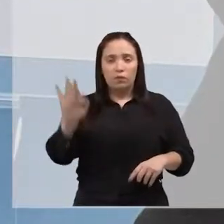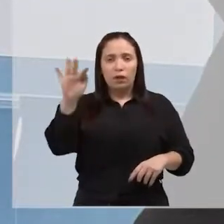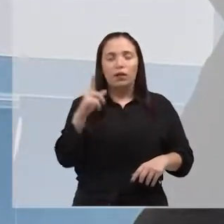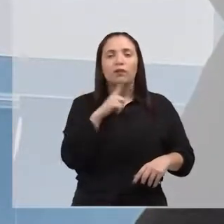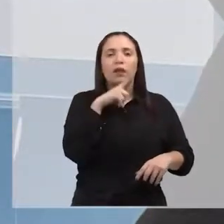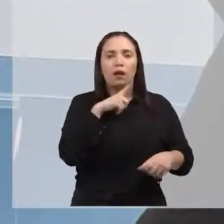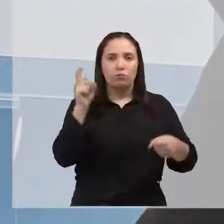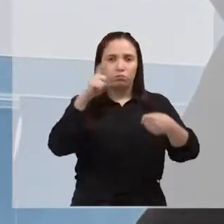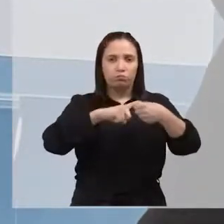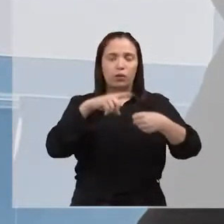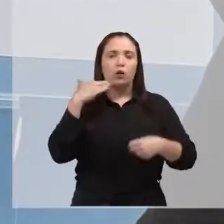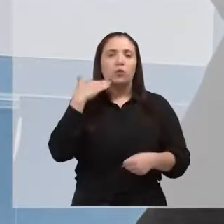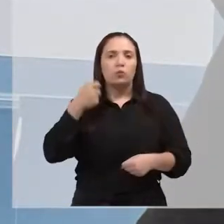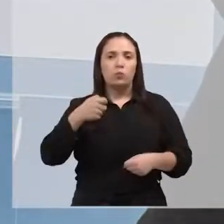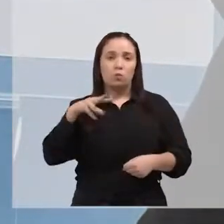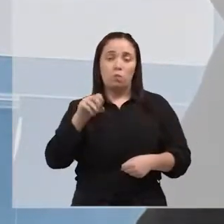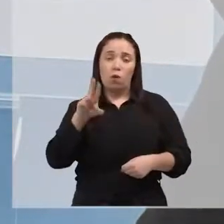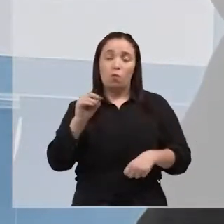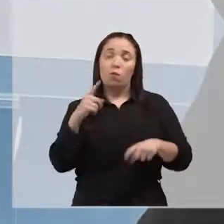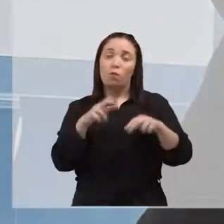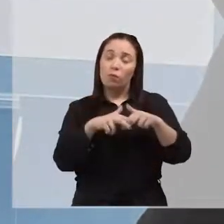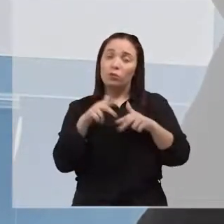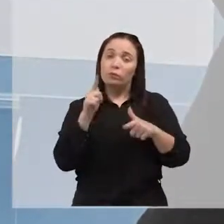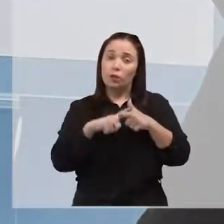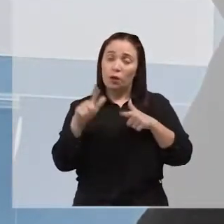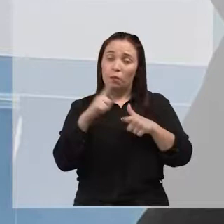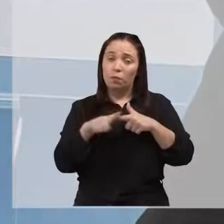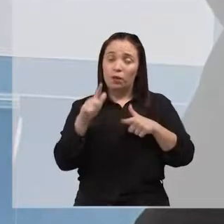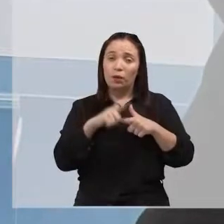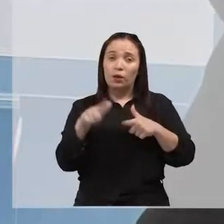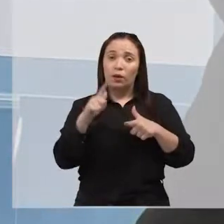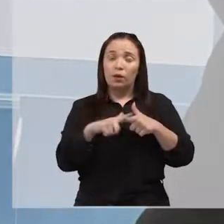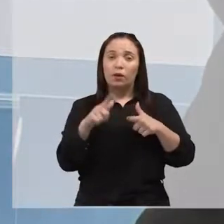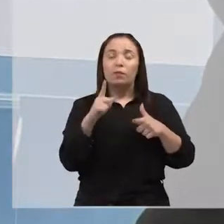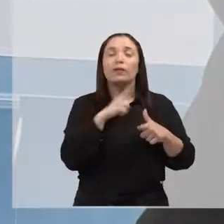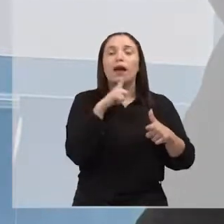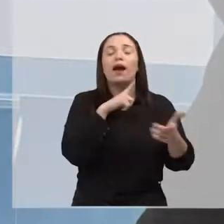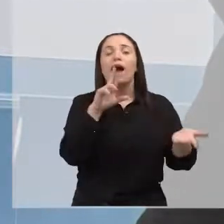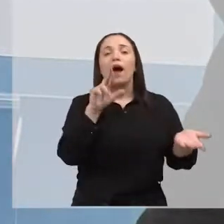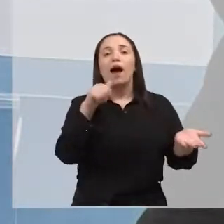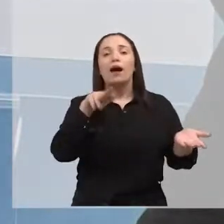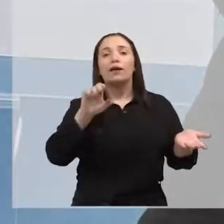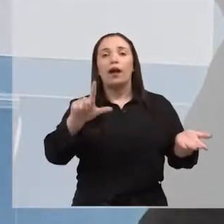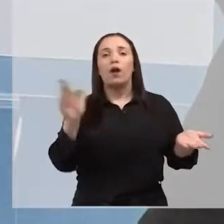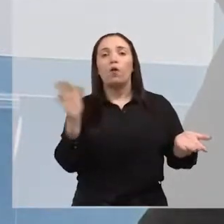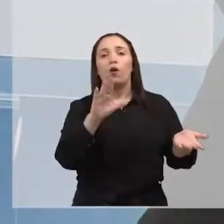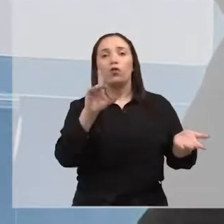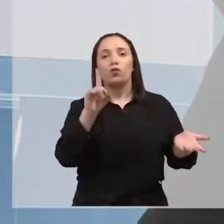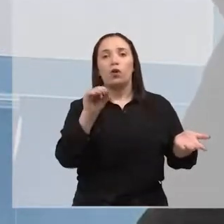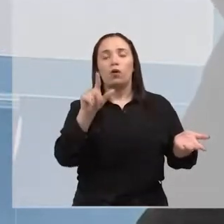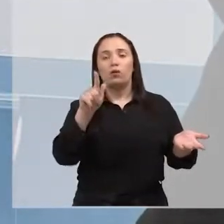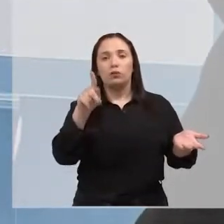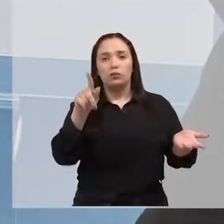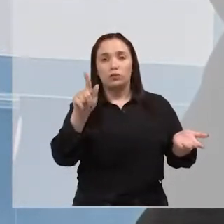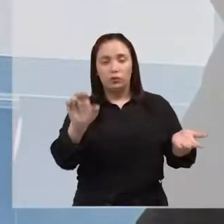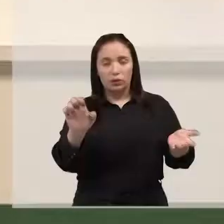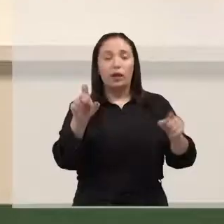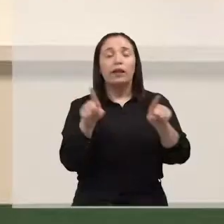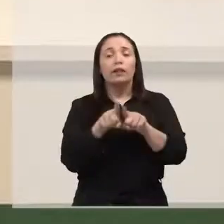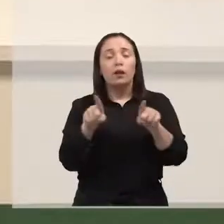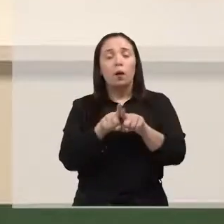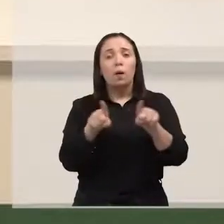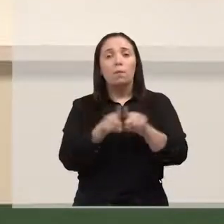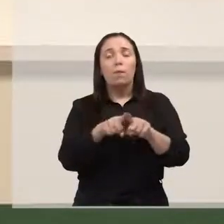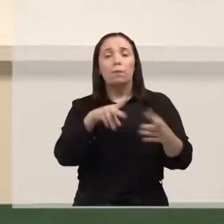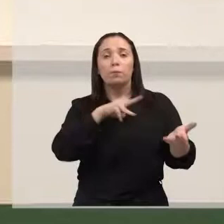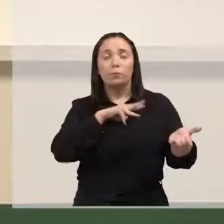Pronto. Aí cria um maior problema, porque o Luiz está falando de quem? Da DOD, né? Está falando da Procuradora-Geral da República. E o Ministério Público Federal.